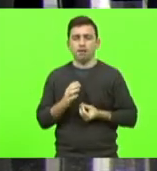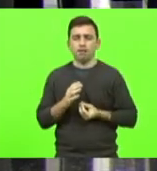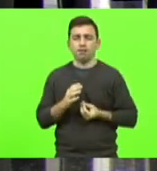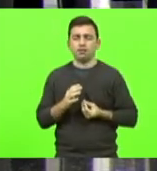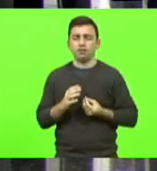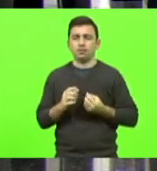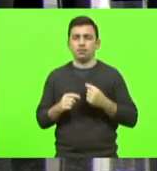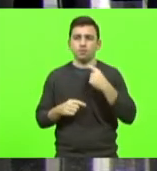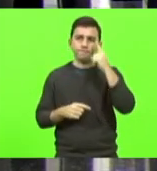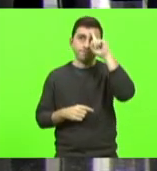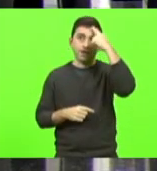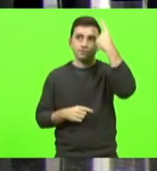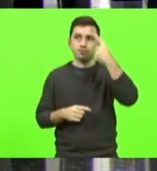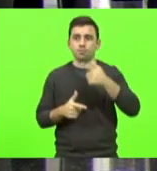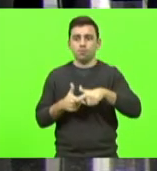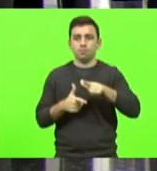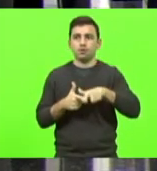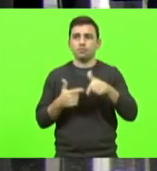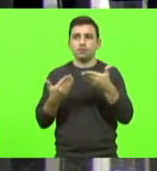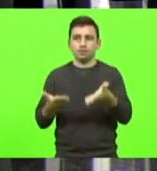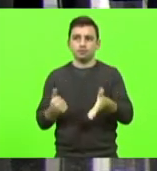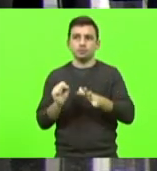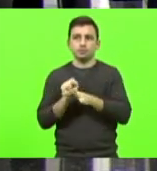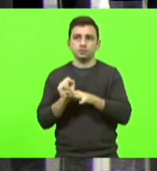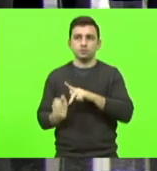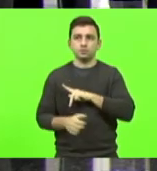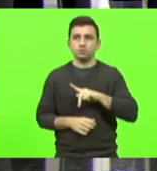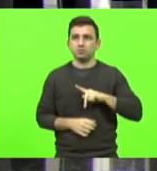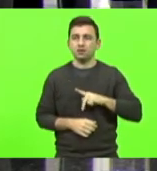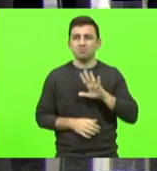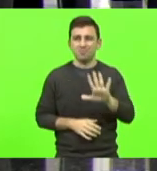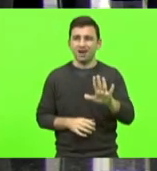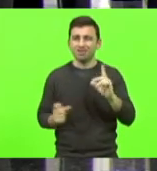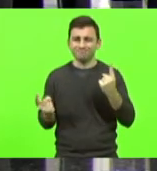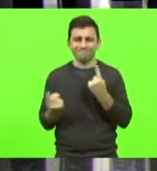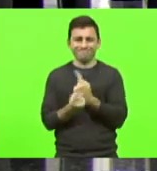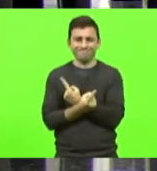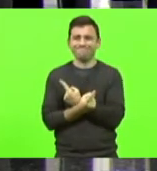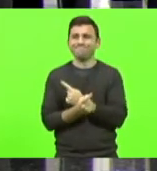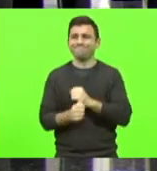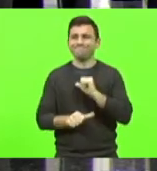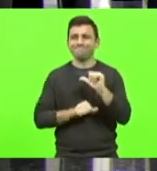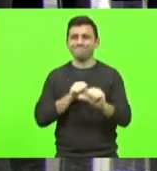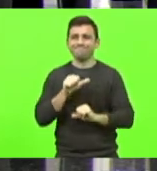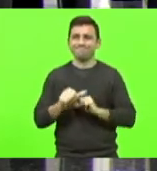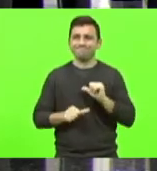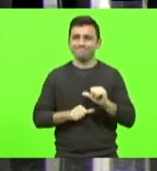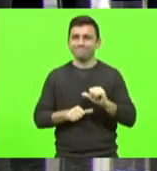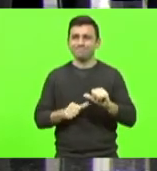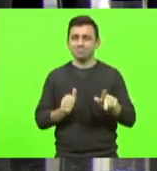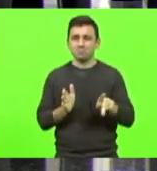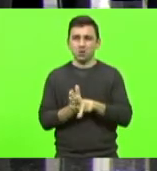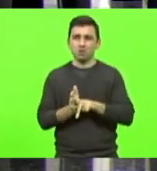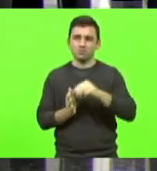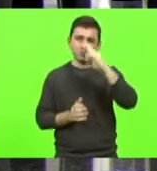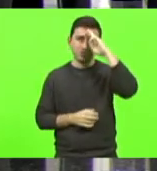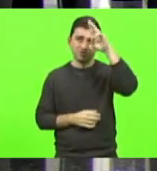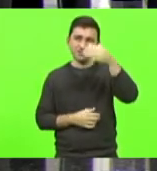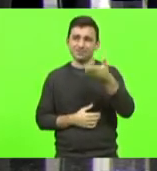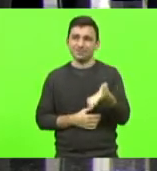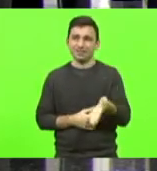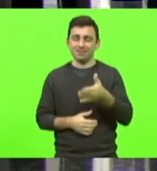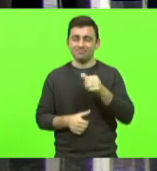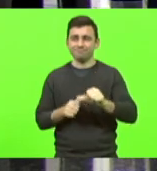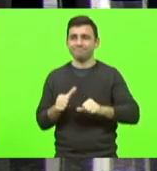problema na segurança pública é mas as distorções trazidas pelo Chef Moisés nessa reforma